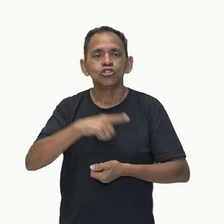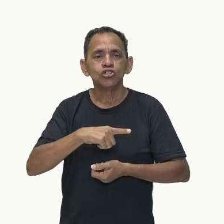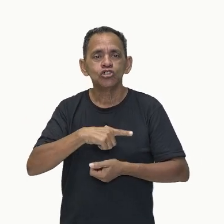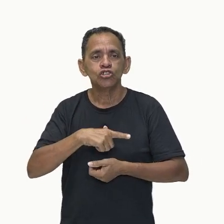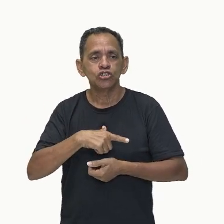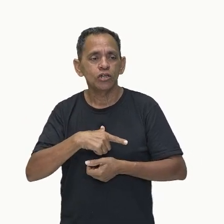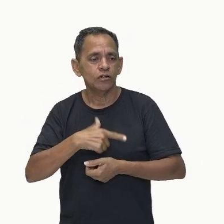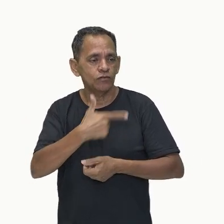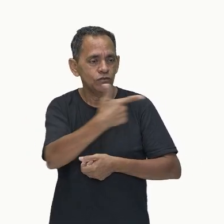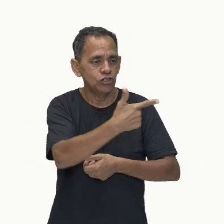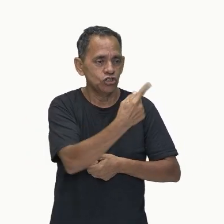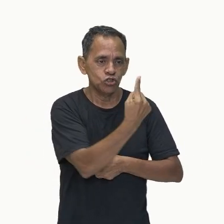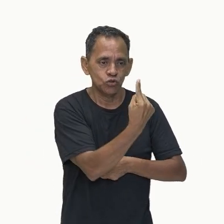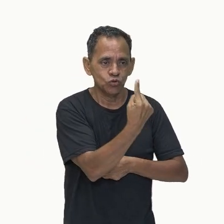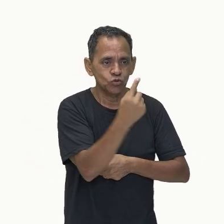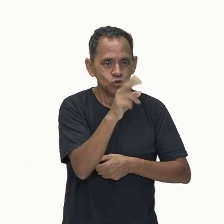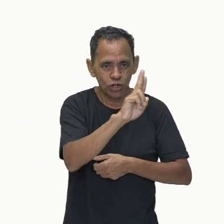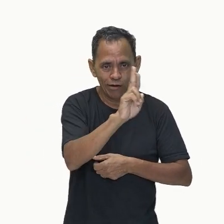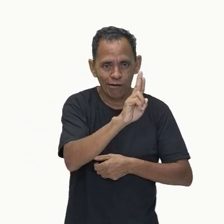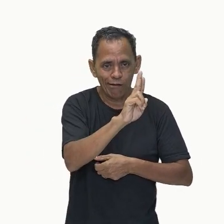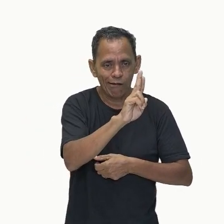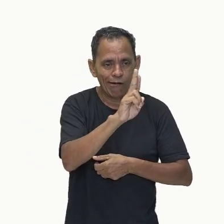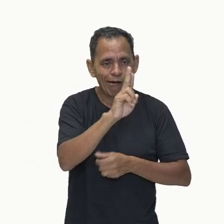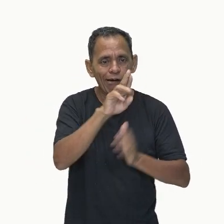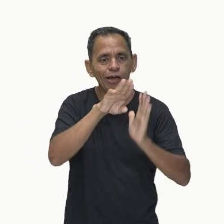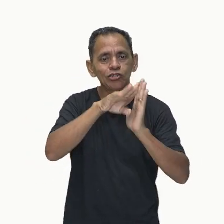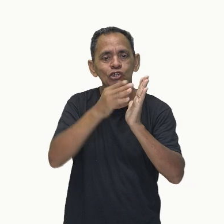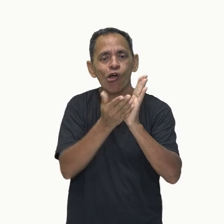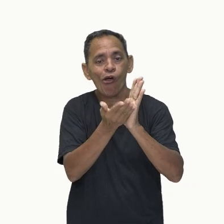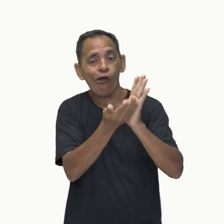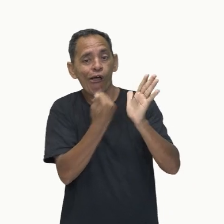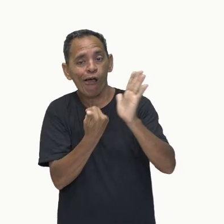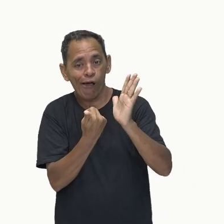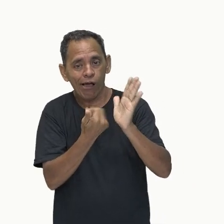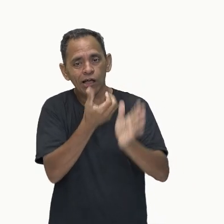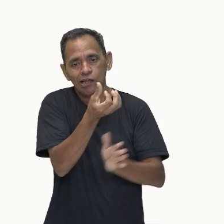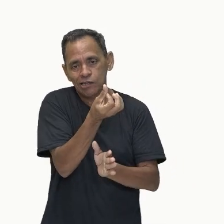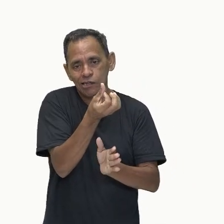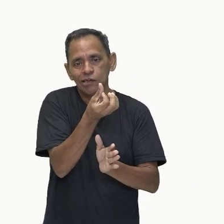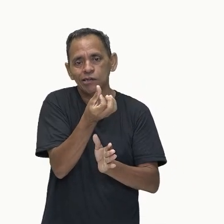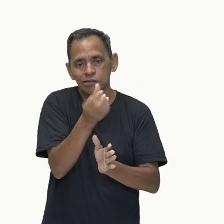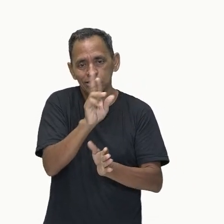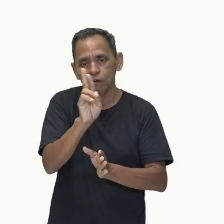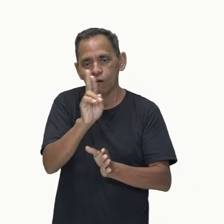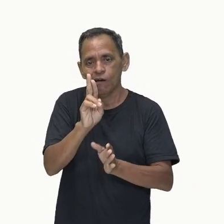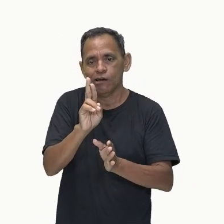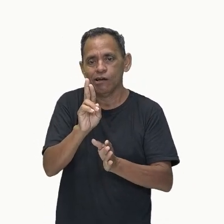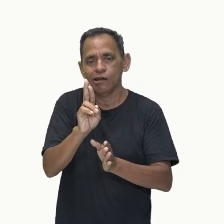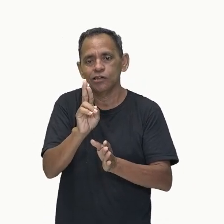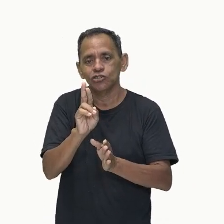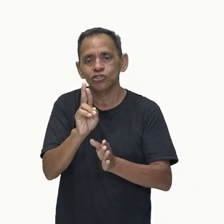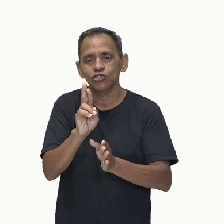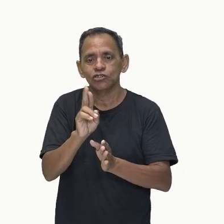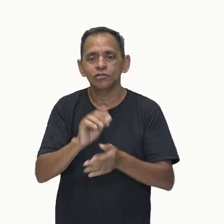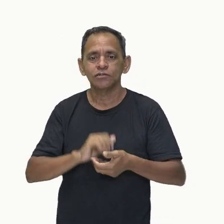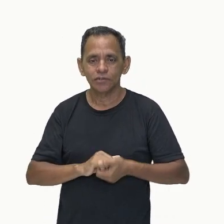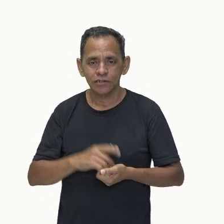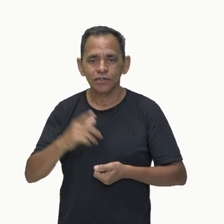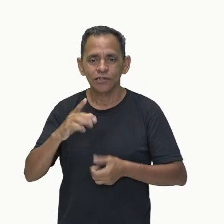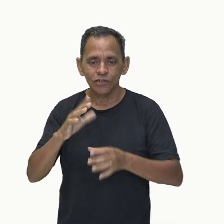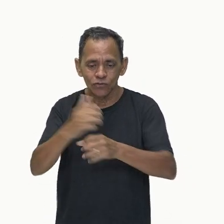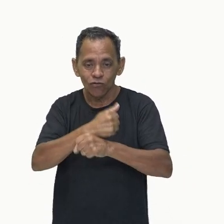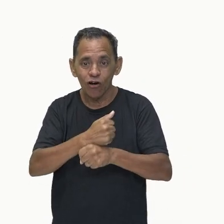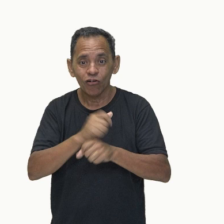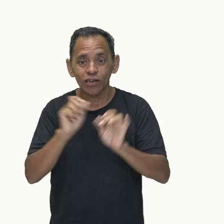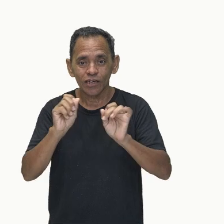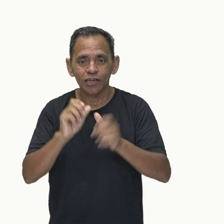Aí tu tira R$6. Quanto foi que ele percorreu aí? 15 metros, né? Em quanto tempo ele fez